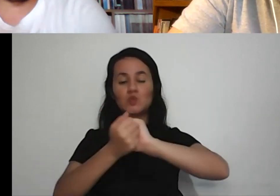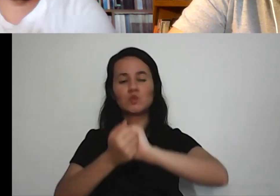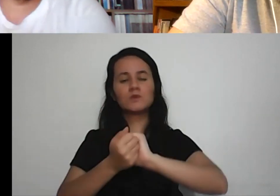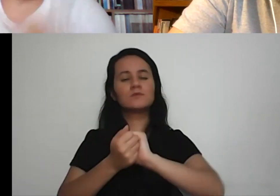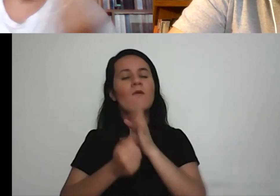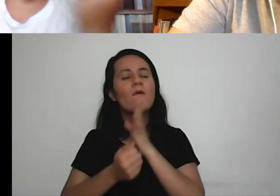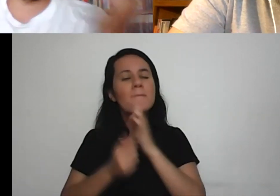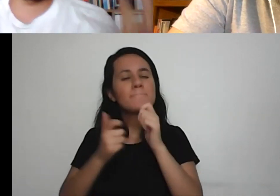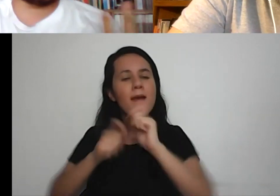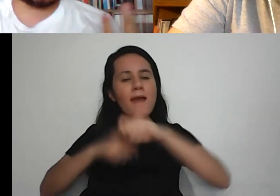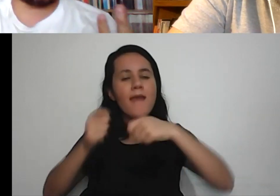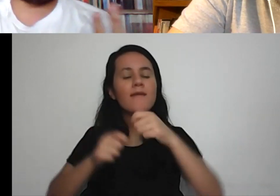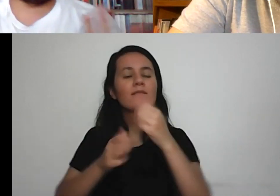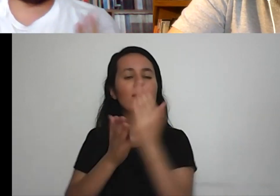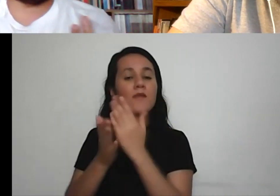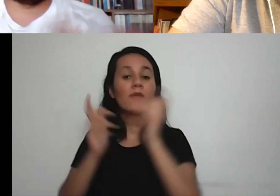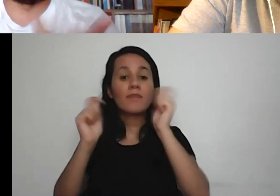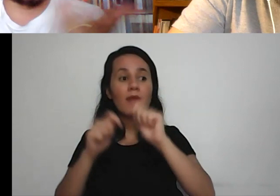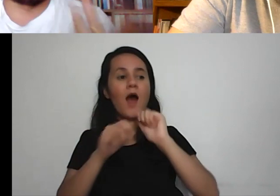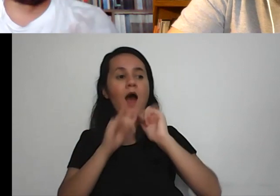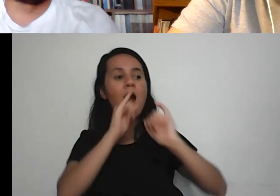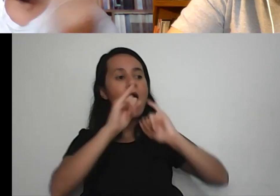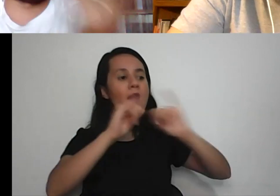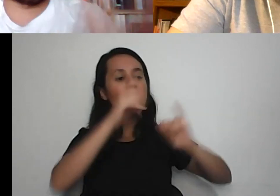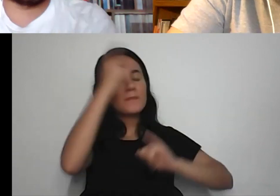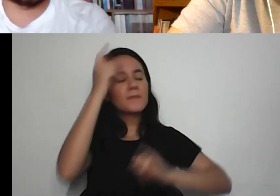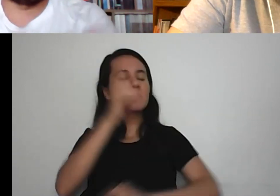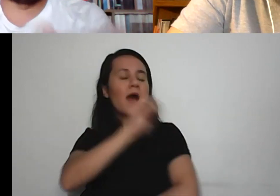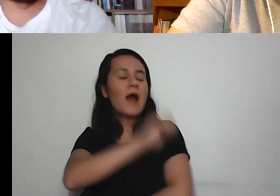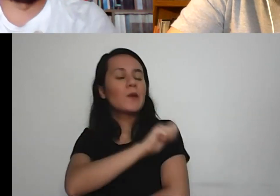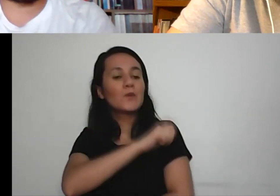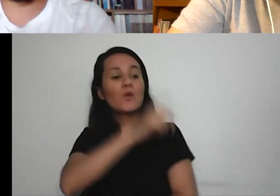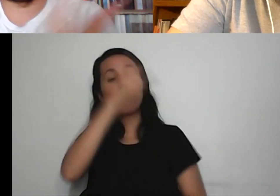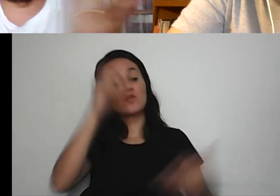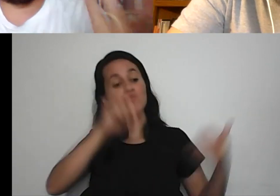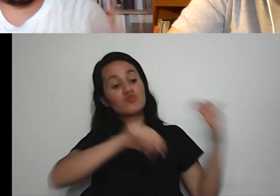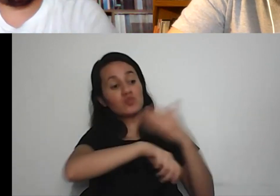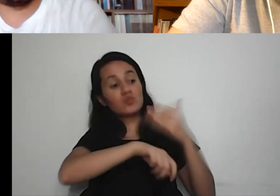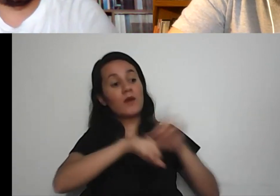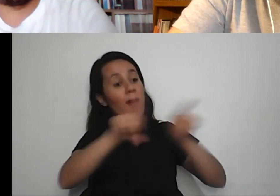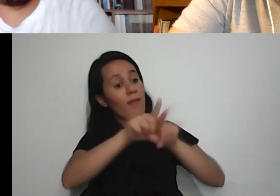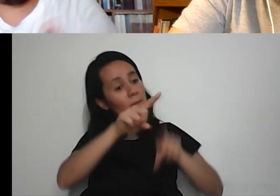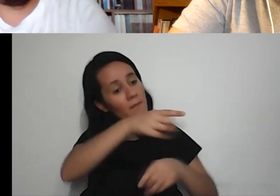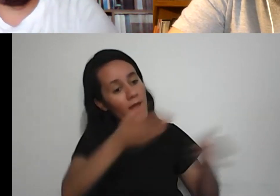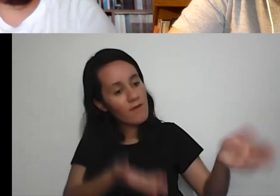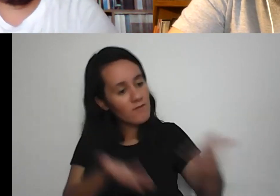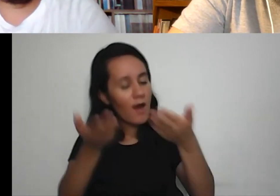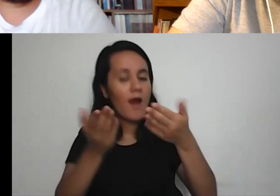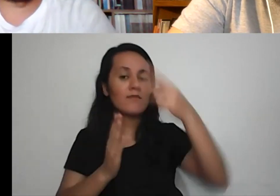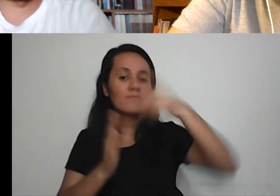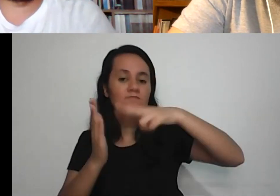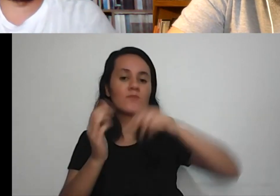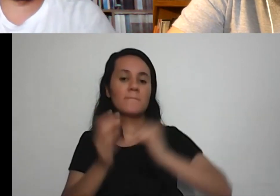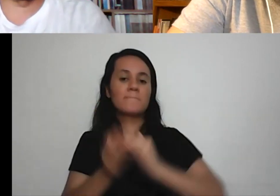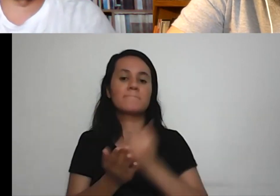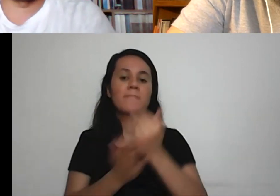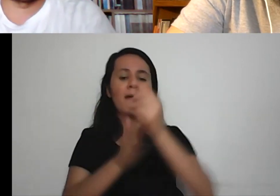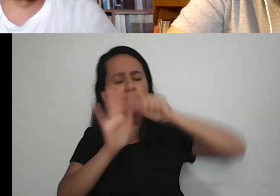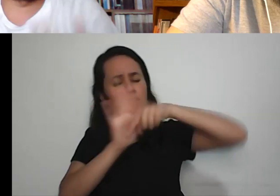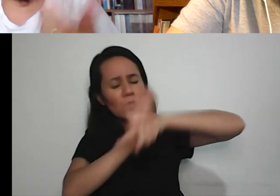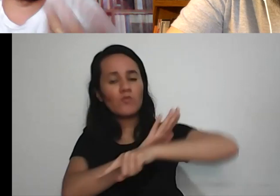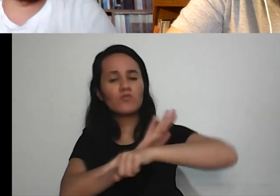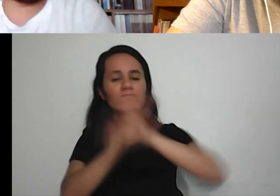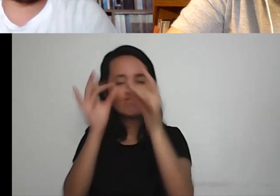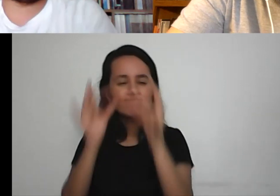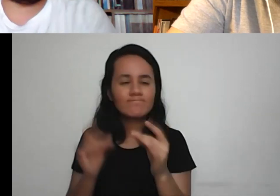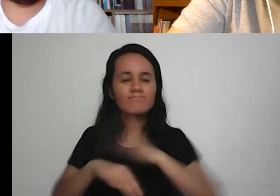aí eles contagiem mais gente, os alunos ou os frequentadores da biblioteca também se envolverem mais profundamente com os